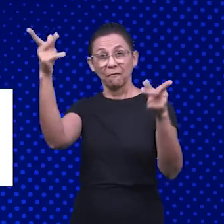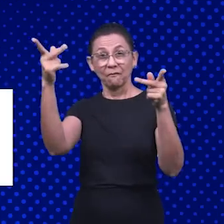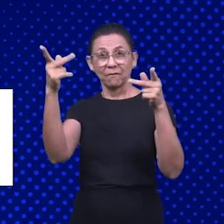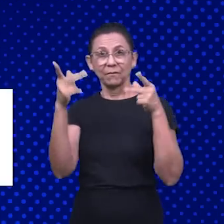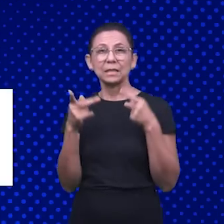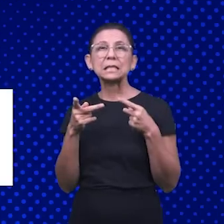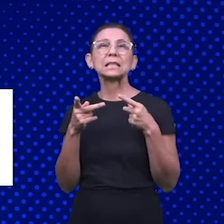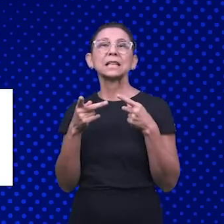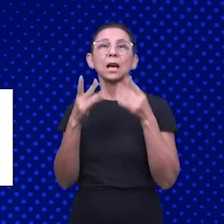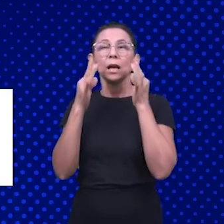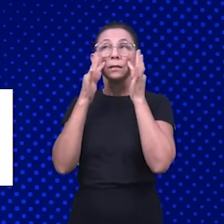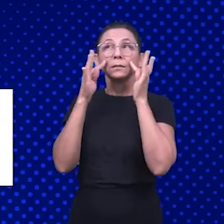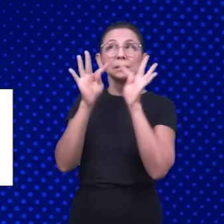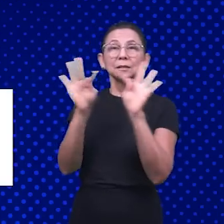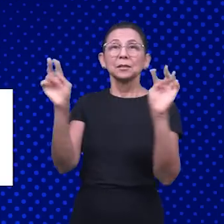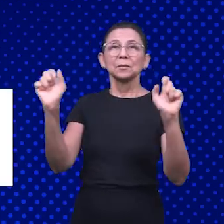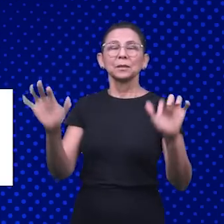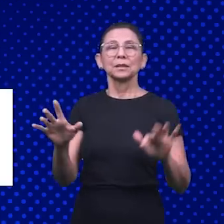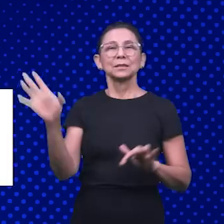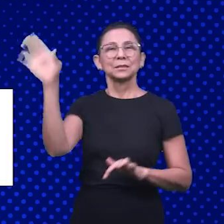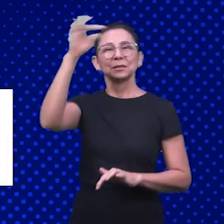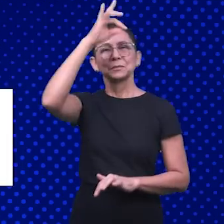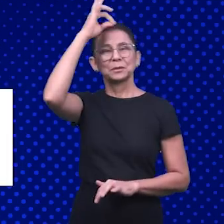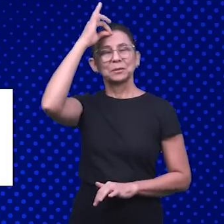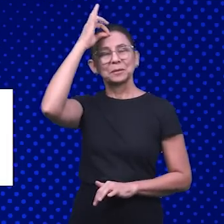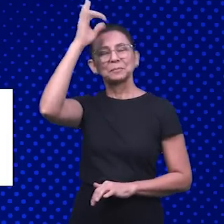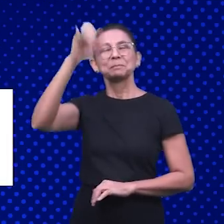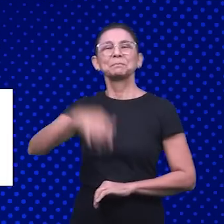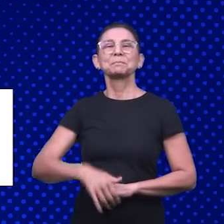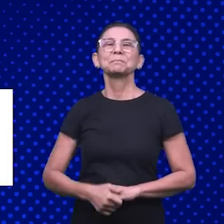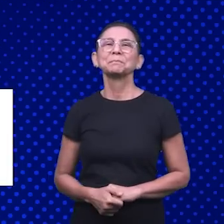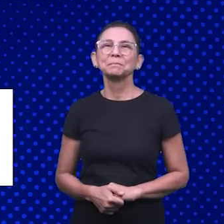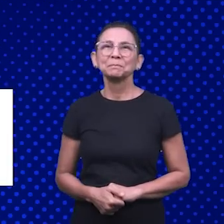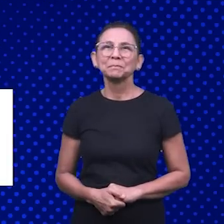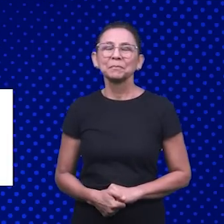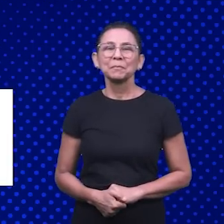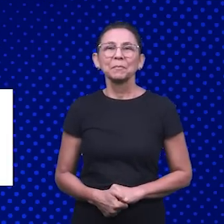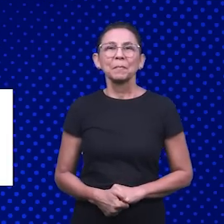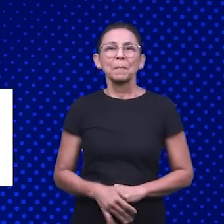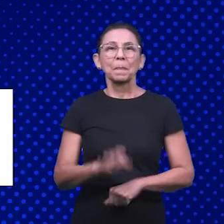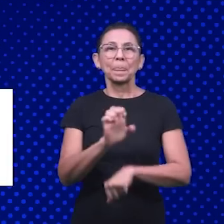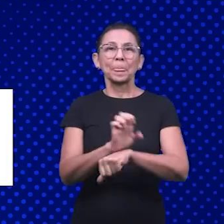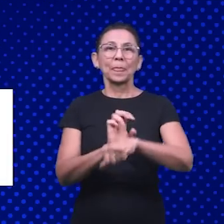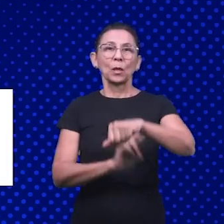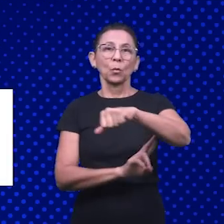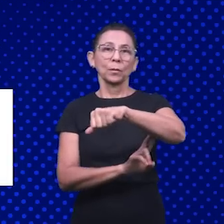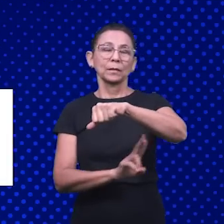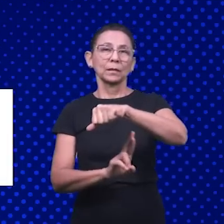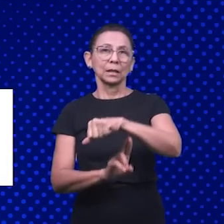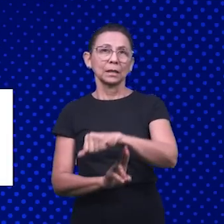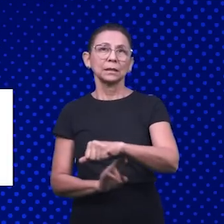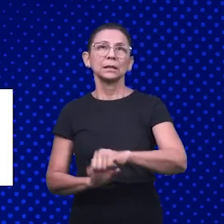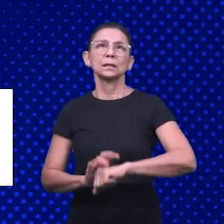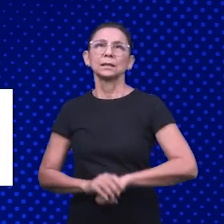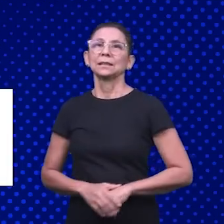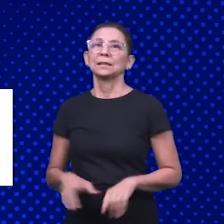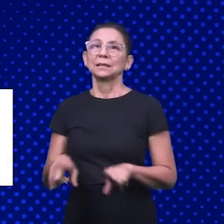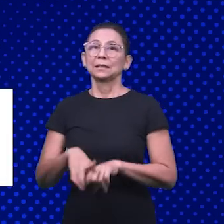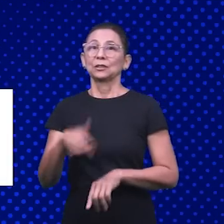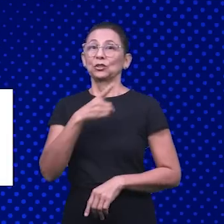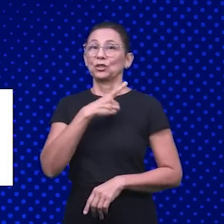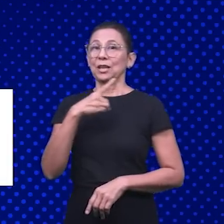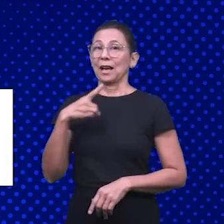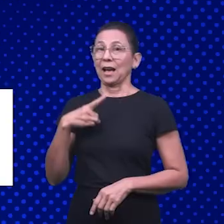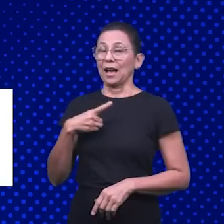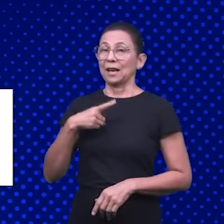puderam testemunhar a bênção do Espírito Santo sobre o seu povo. No estado de Rondônia, tivemos mais um levantamento de diácono